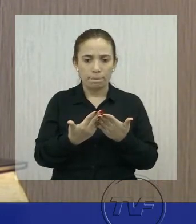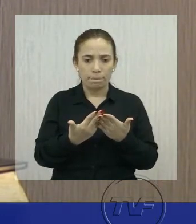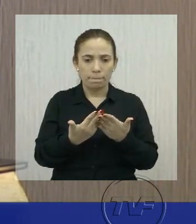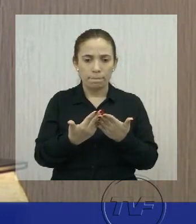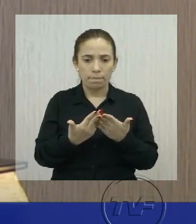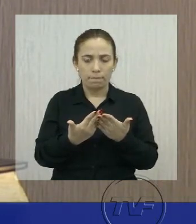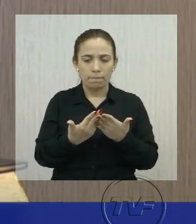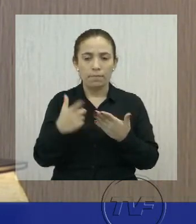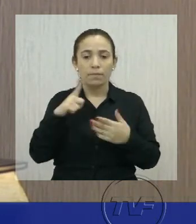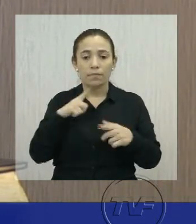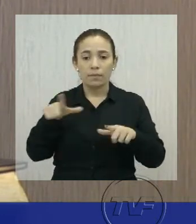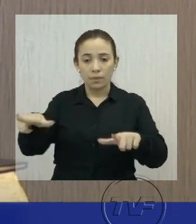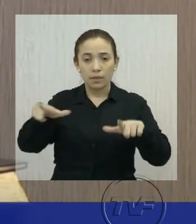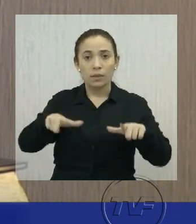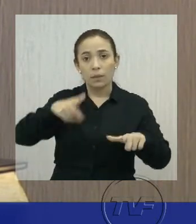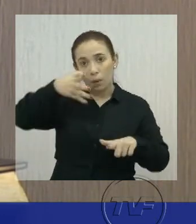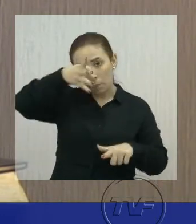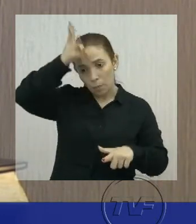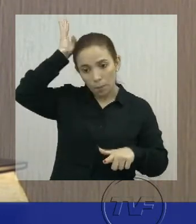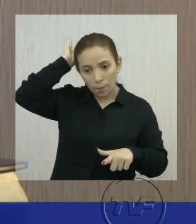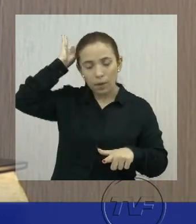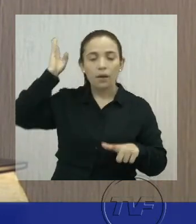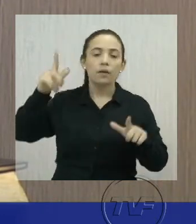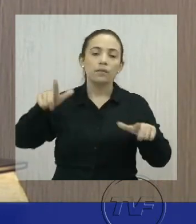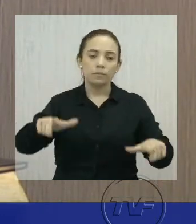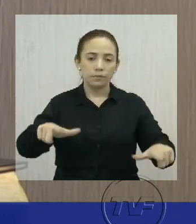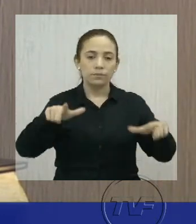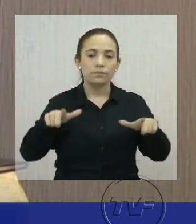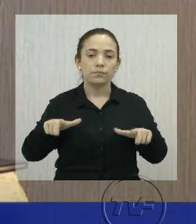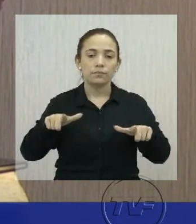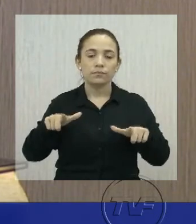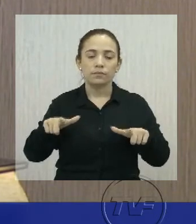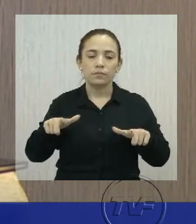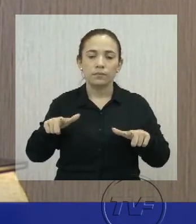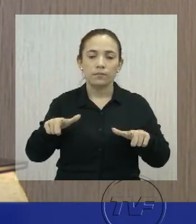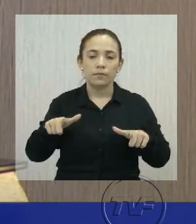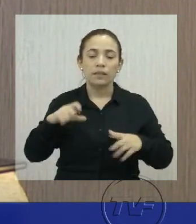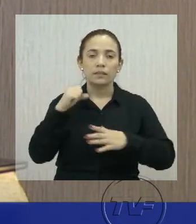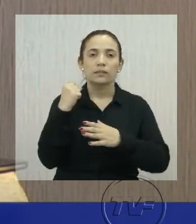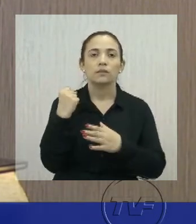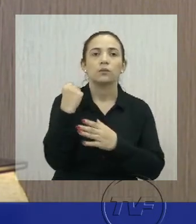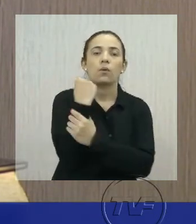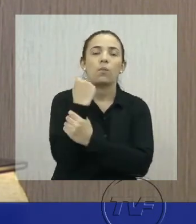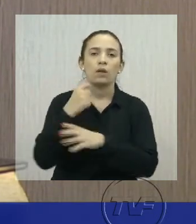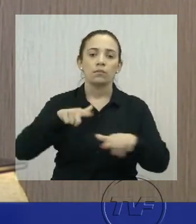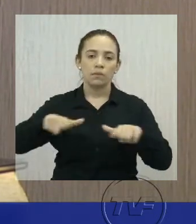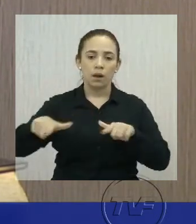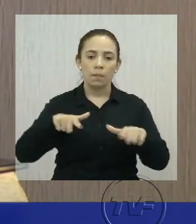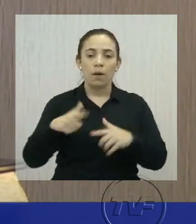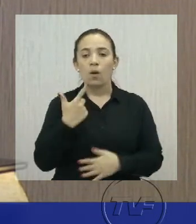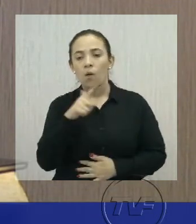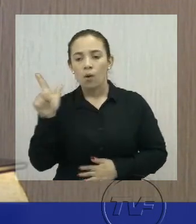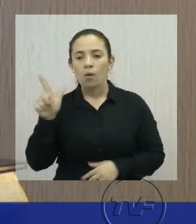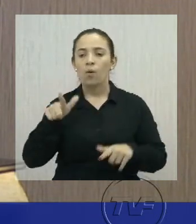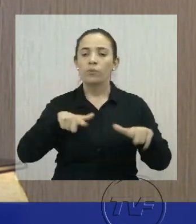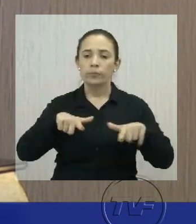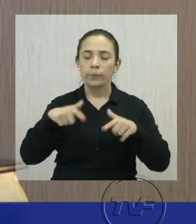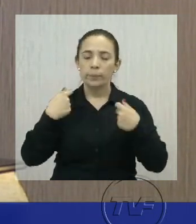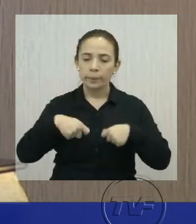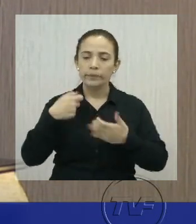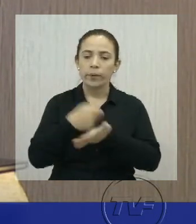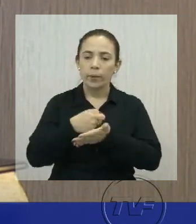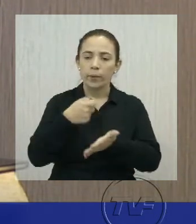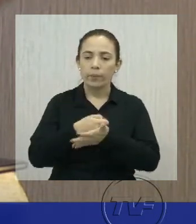certificado dos bombeiros e aquele de trabalho, de segurança do trabalho. É outro procedimento operacional e